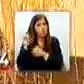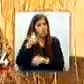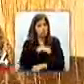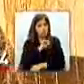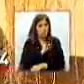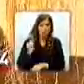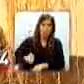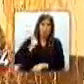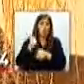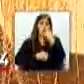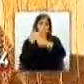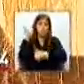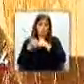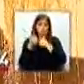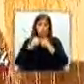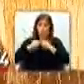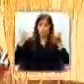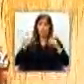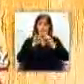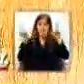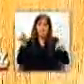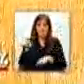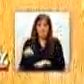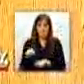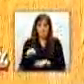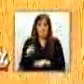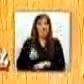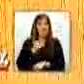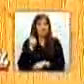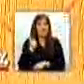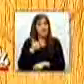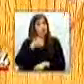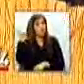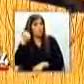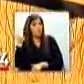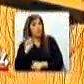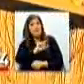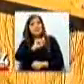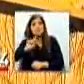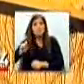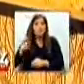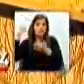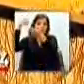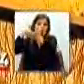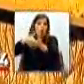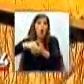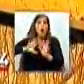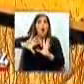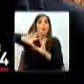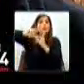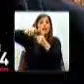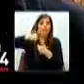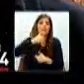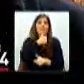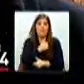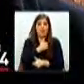o concurso lançado pela empresa Mars One. Ganharam uma boleia das sementes até ao planeta vermelho. Um contentor com um